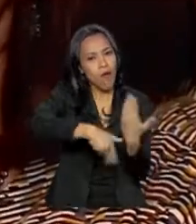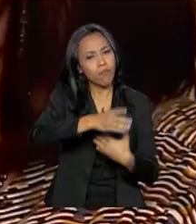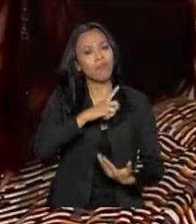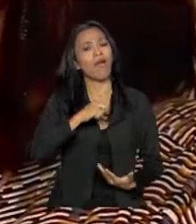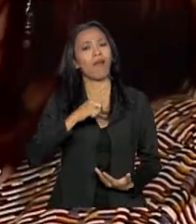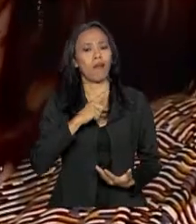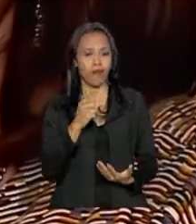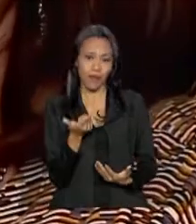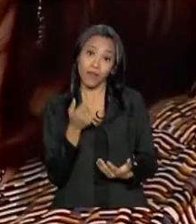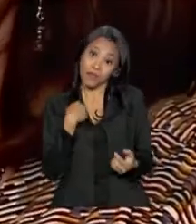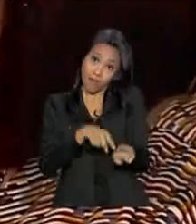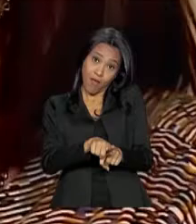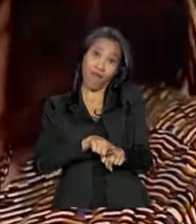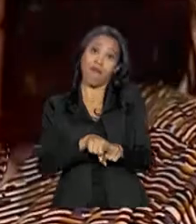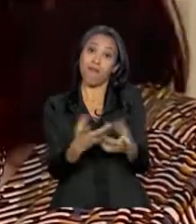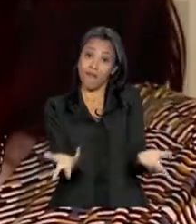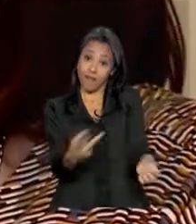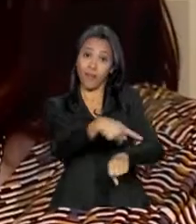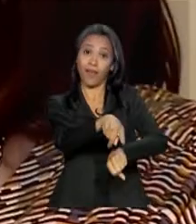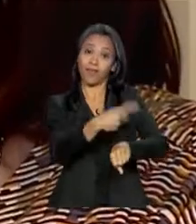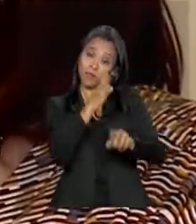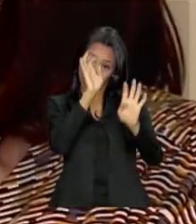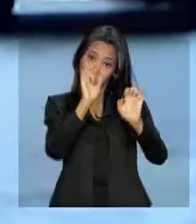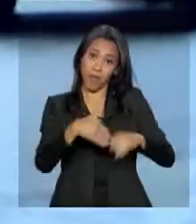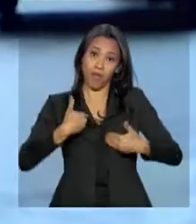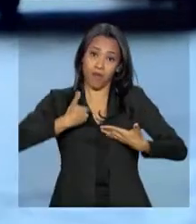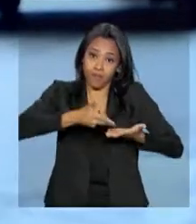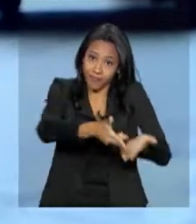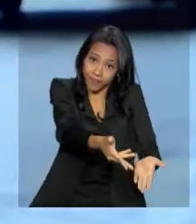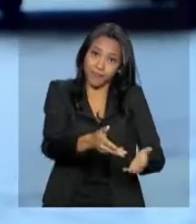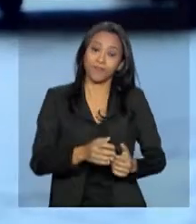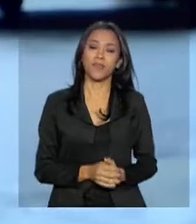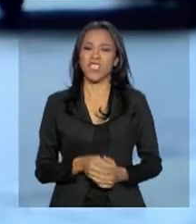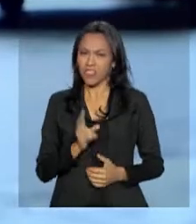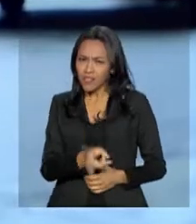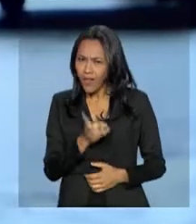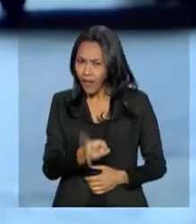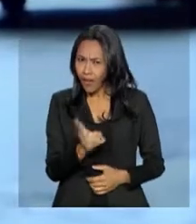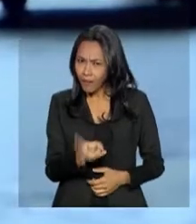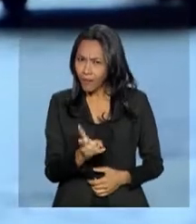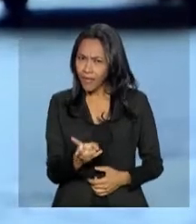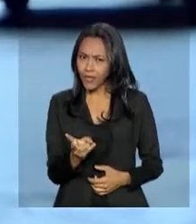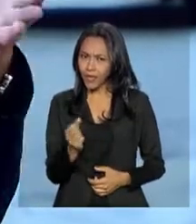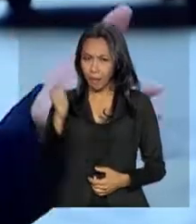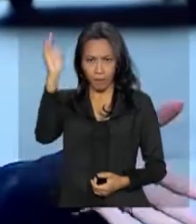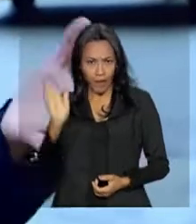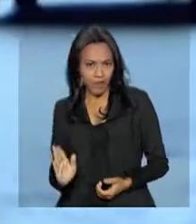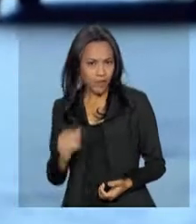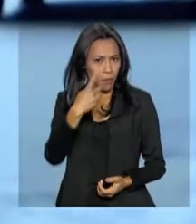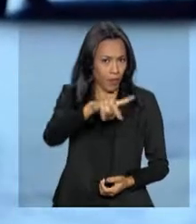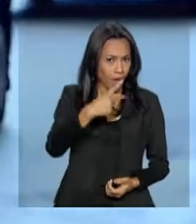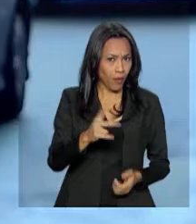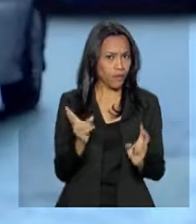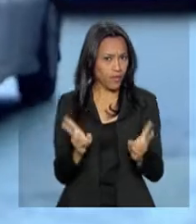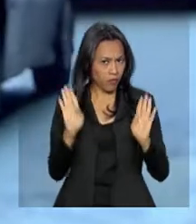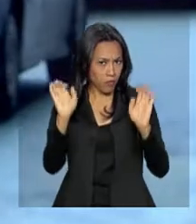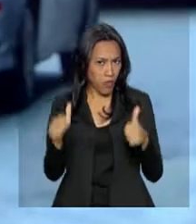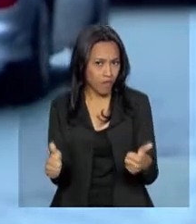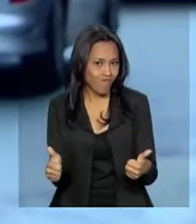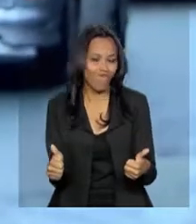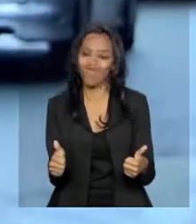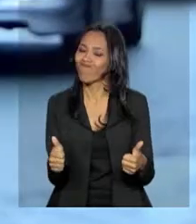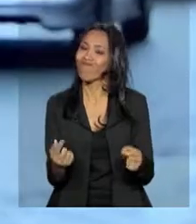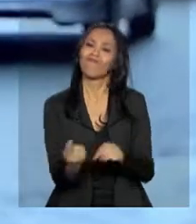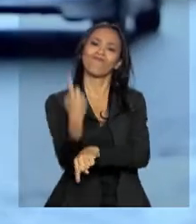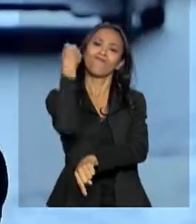faz irmão e somos muito bem recebidos mas nem sempre essa relação entre brasileiros e paraguaios foi boa na